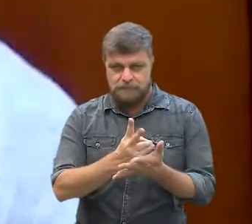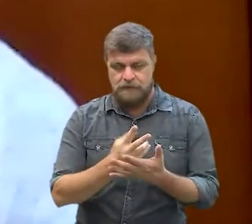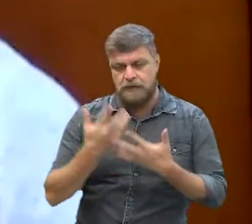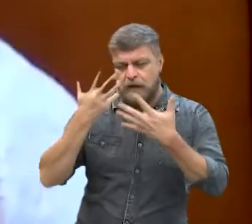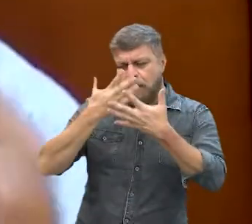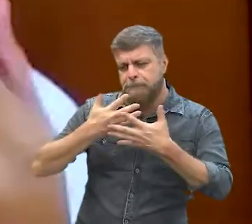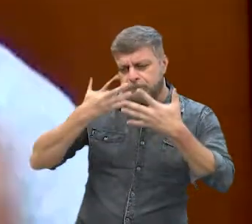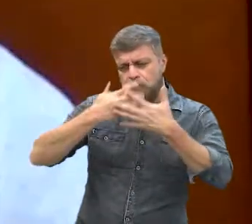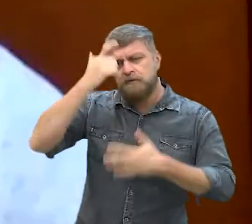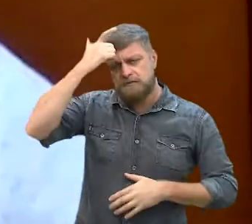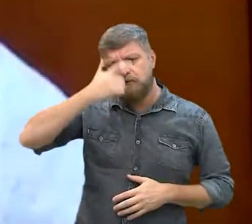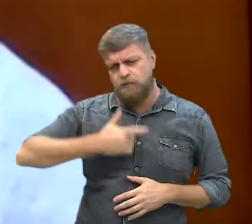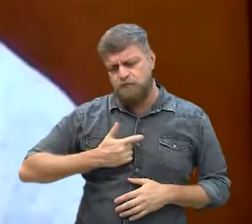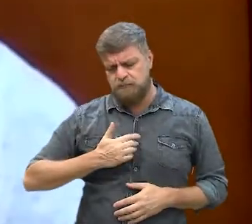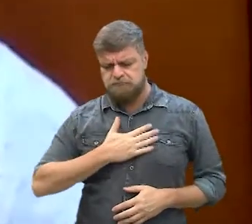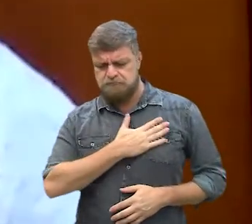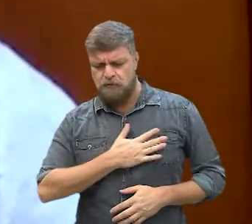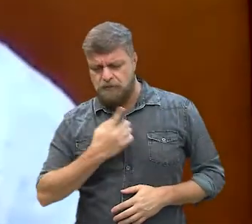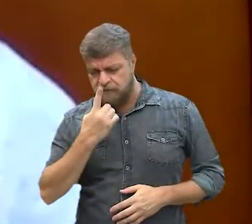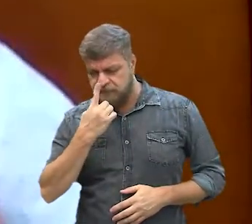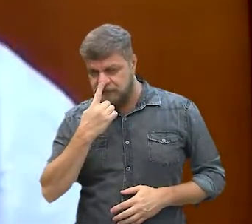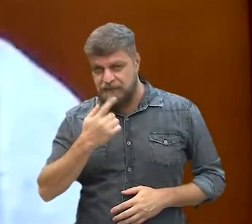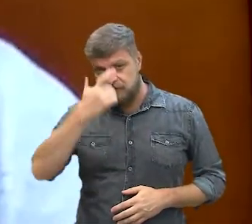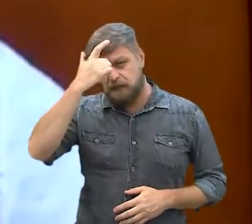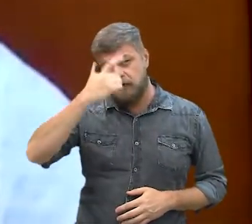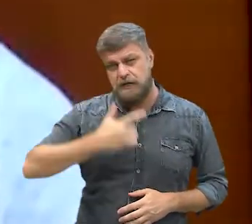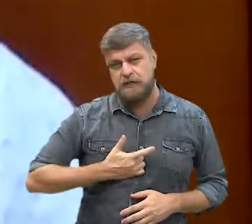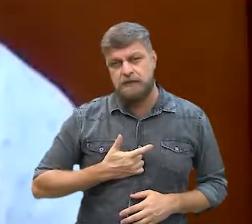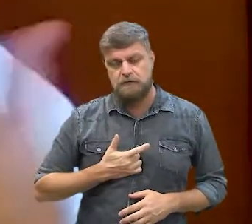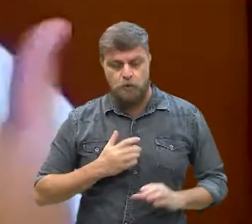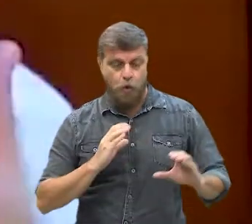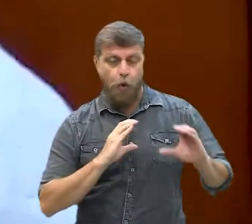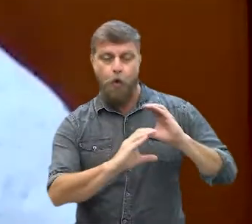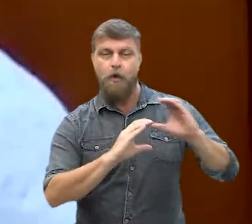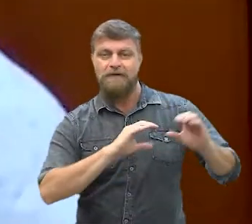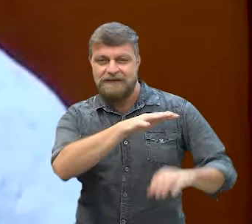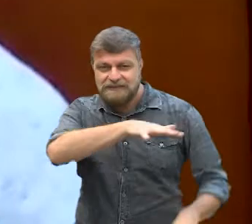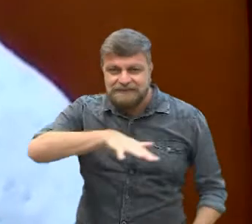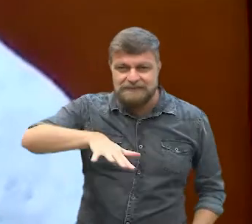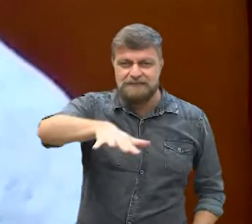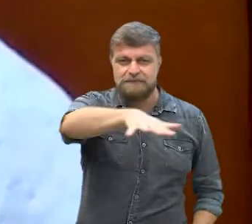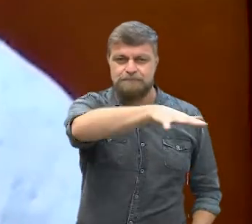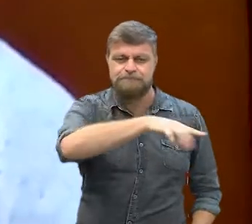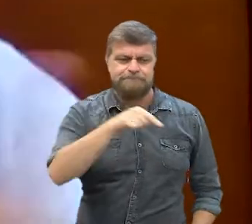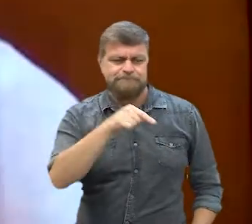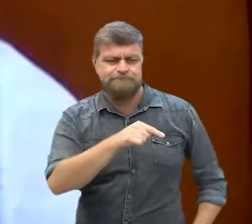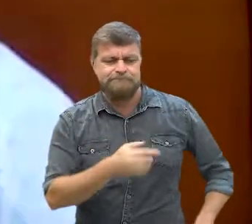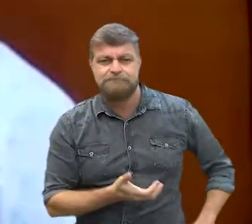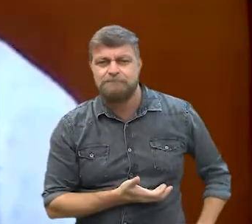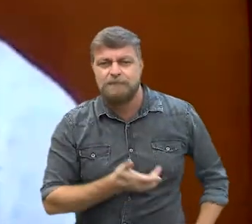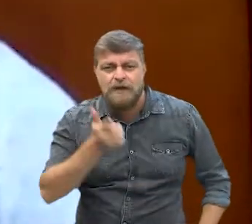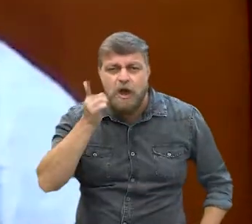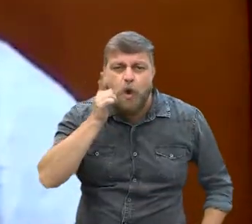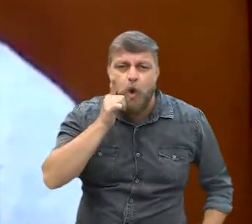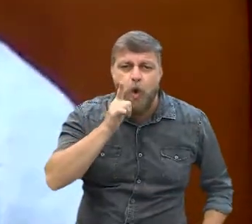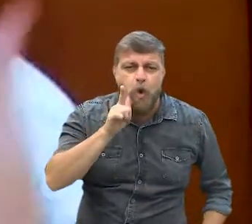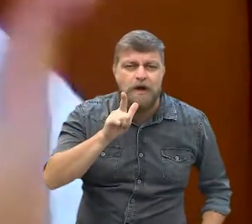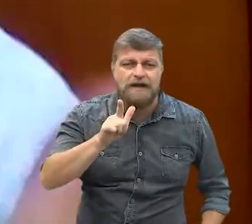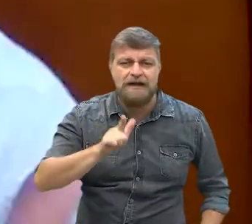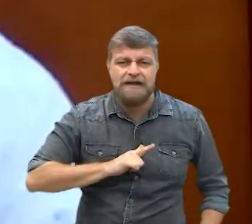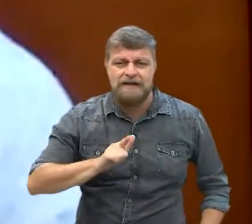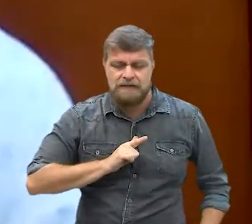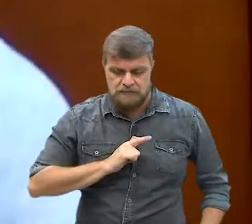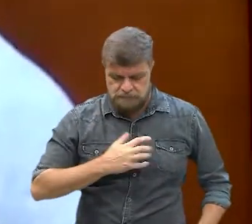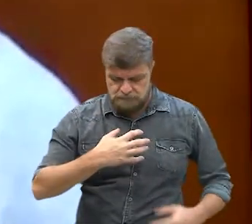também sou músico, e aí eu procurei a comunicação para conseguir trazer